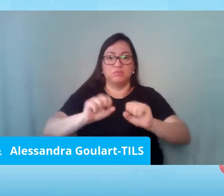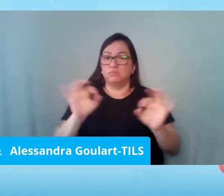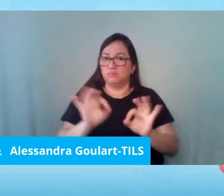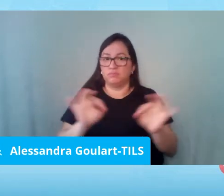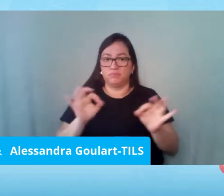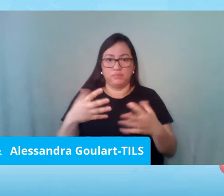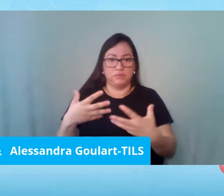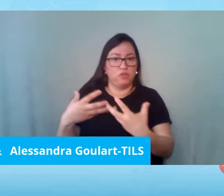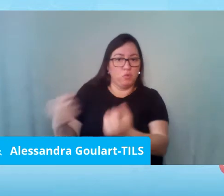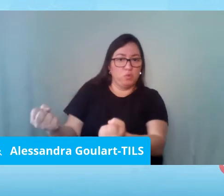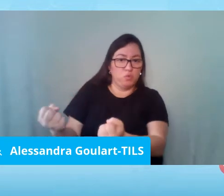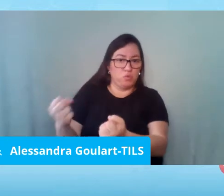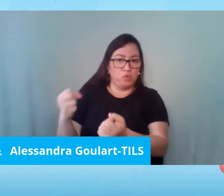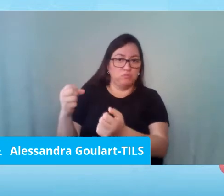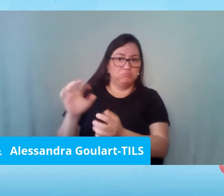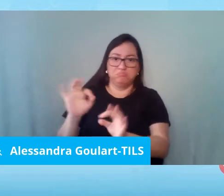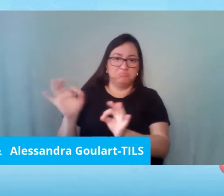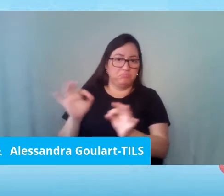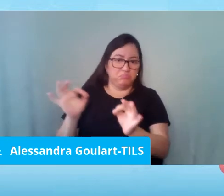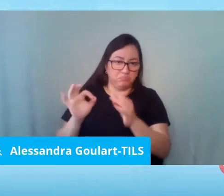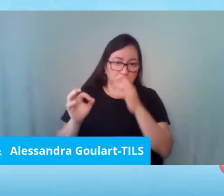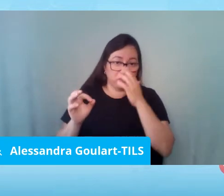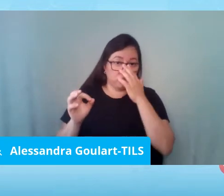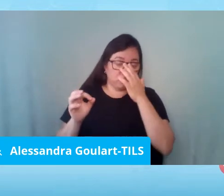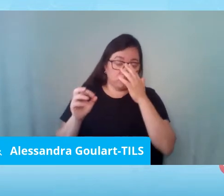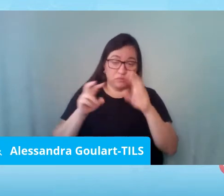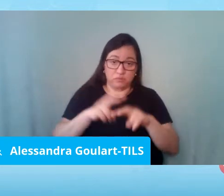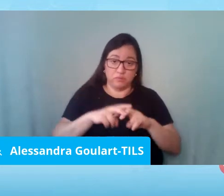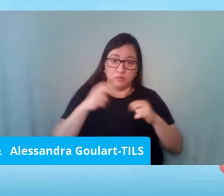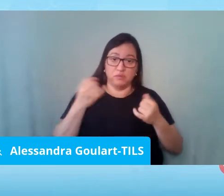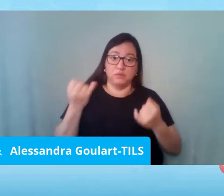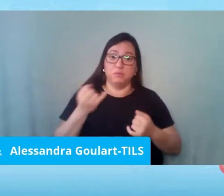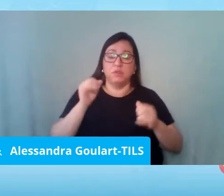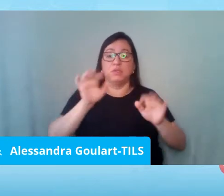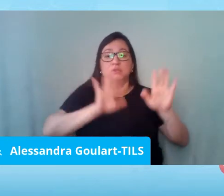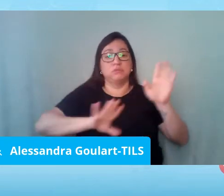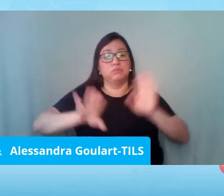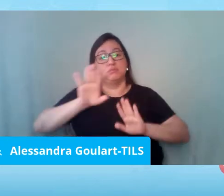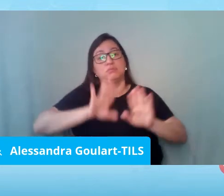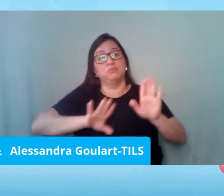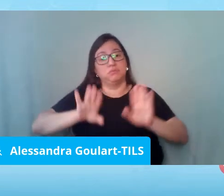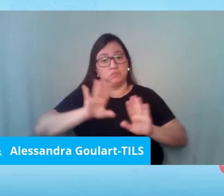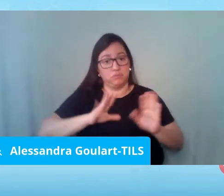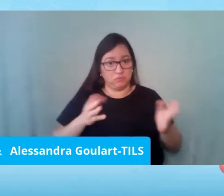só para trazer esse conceito maior de prevenção para vocês, não é o objetivo hoje aqui da